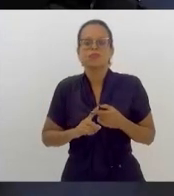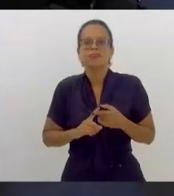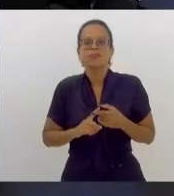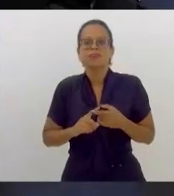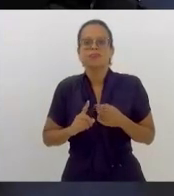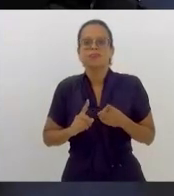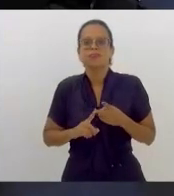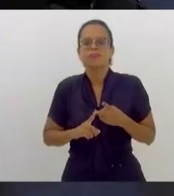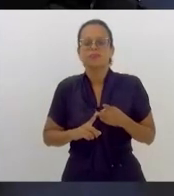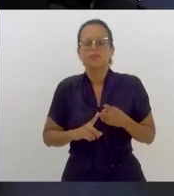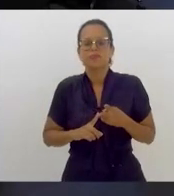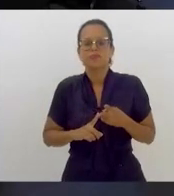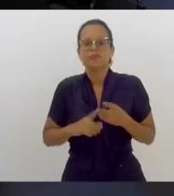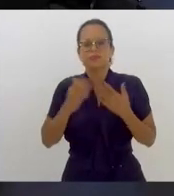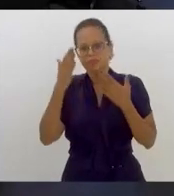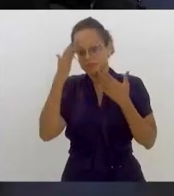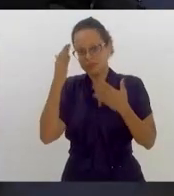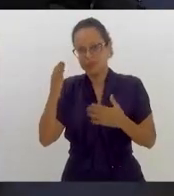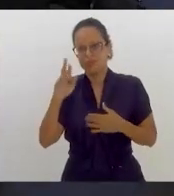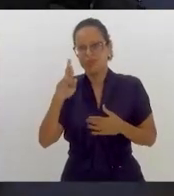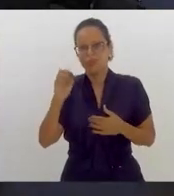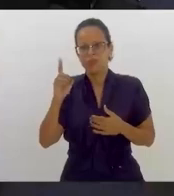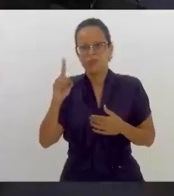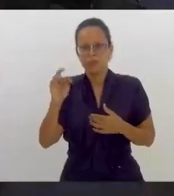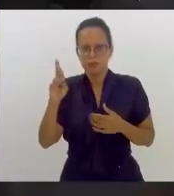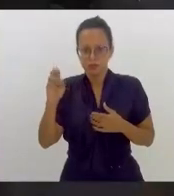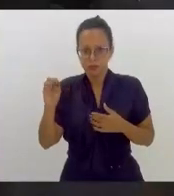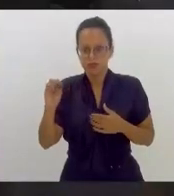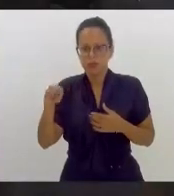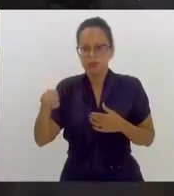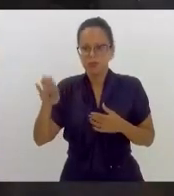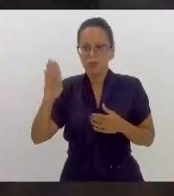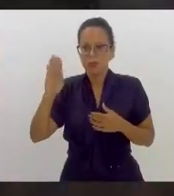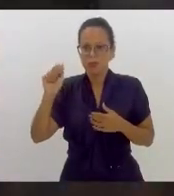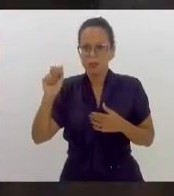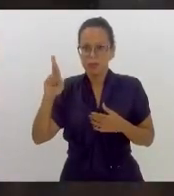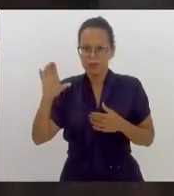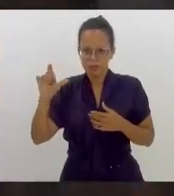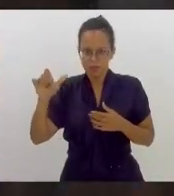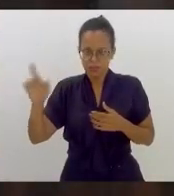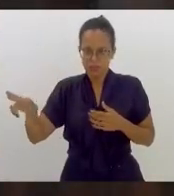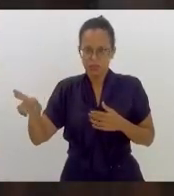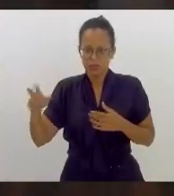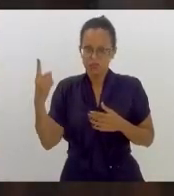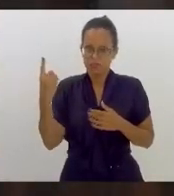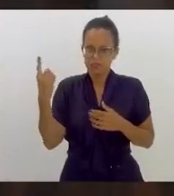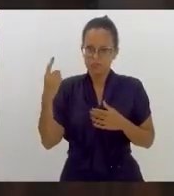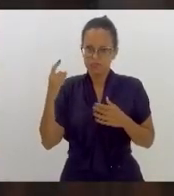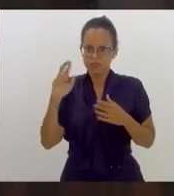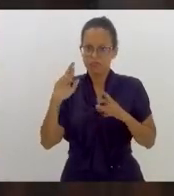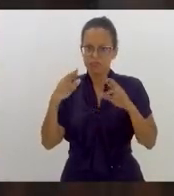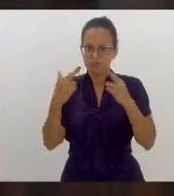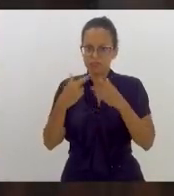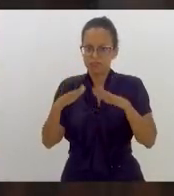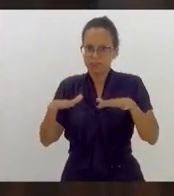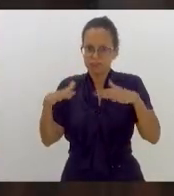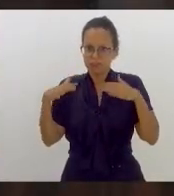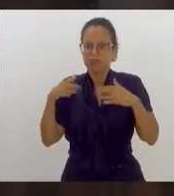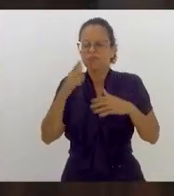ao Rodrigo Bacelar, que quando nós, primeira reunião, acordamos pela